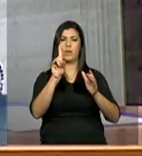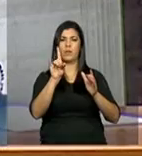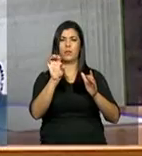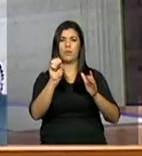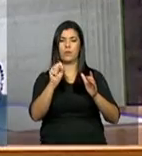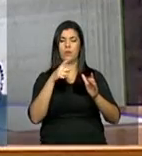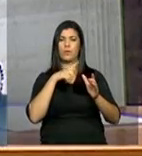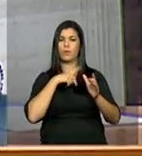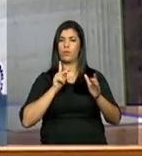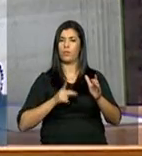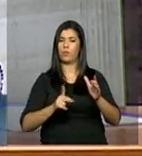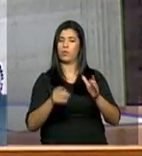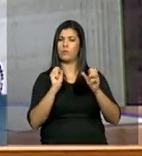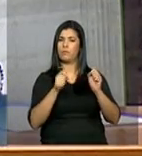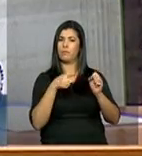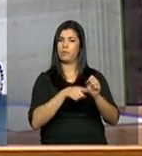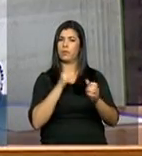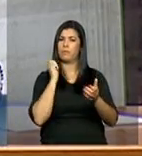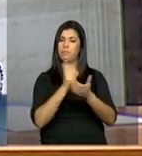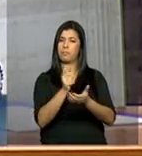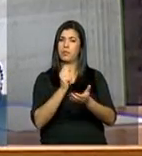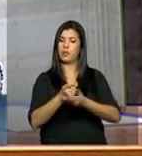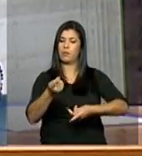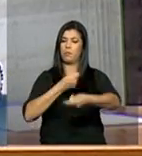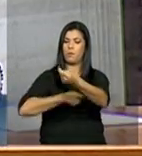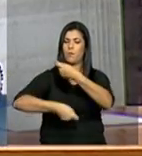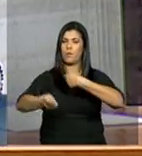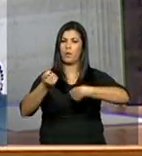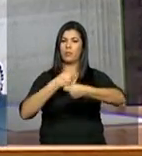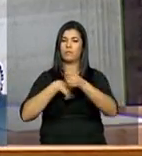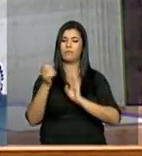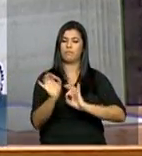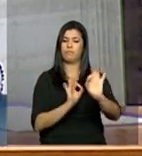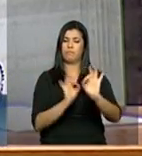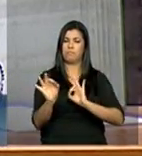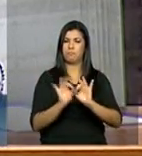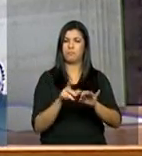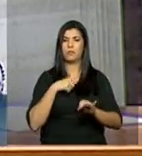permite a carteira de negócios prevista, o plano